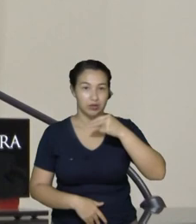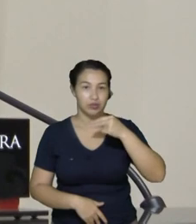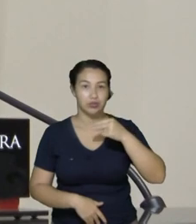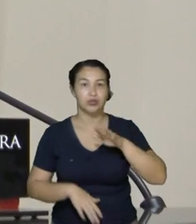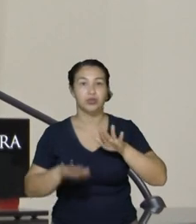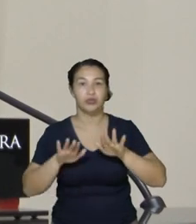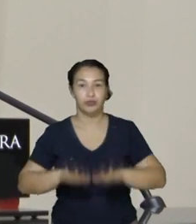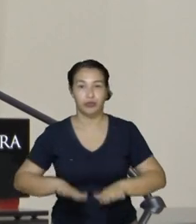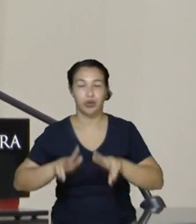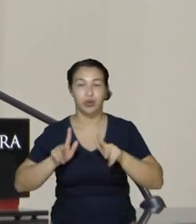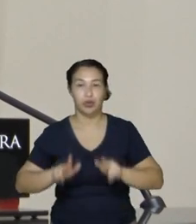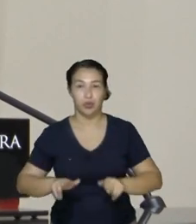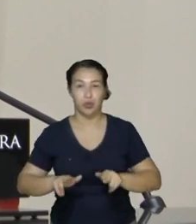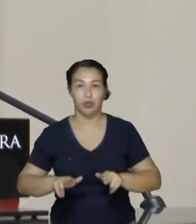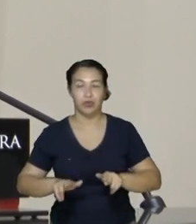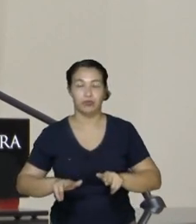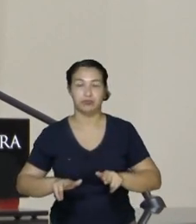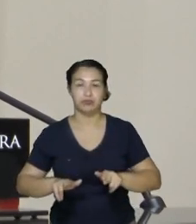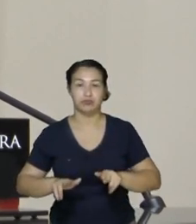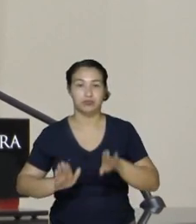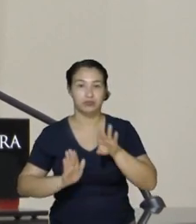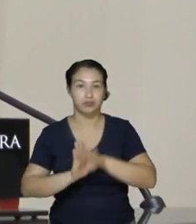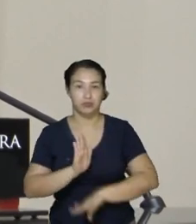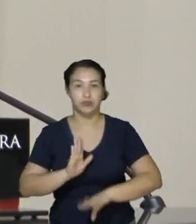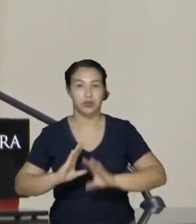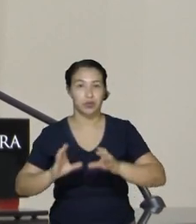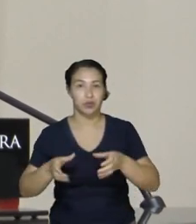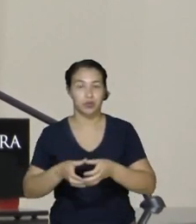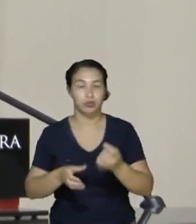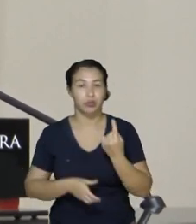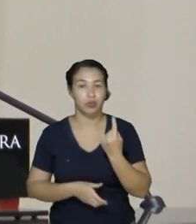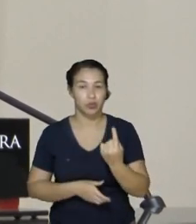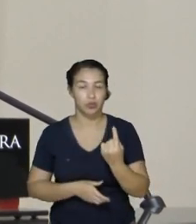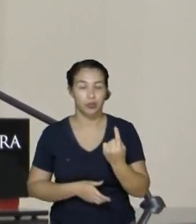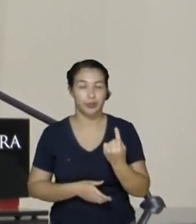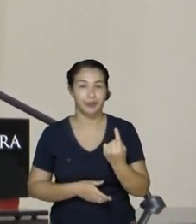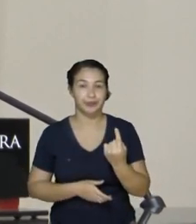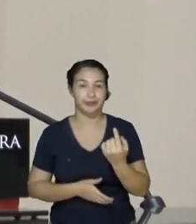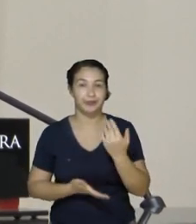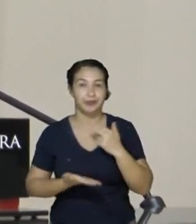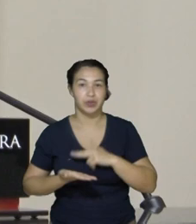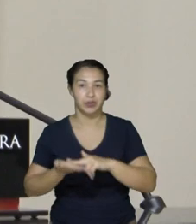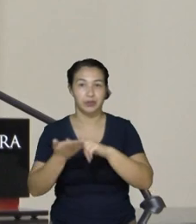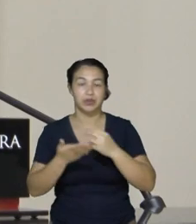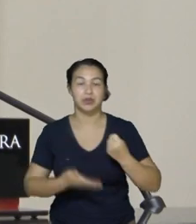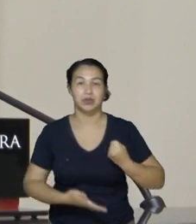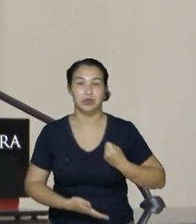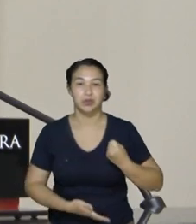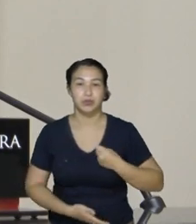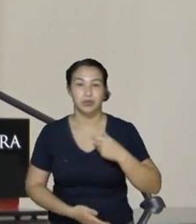mantido o veto em turno único pelo processo nominal encaminhado pela mensagem número